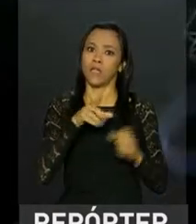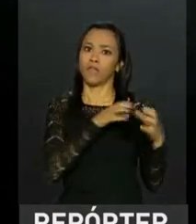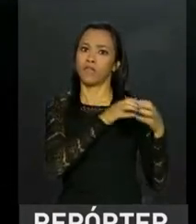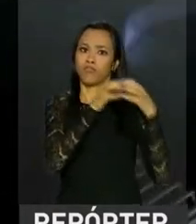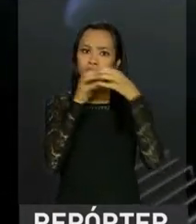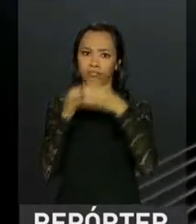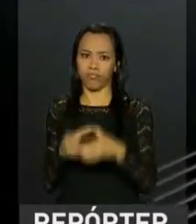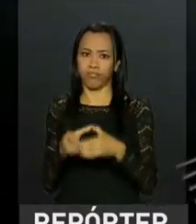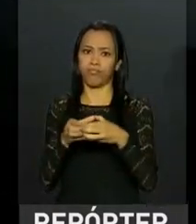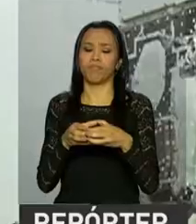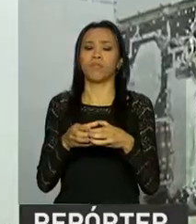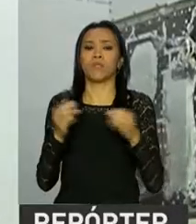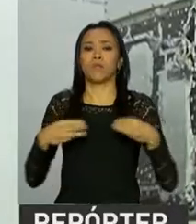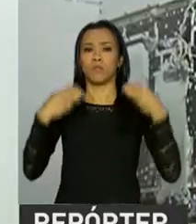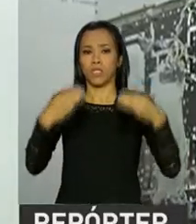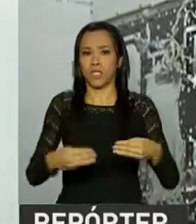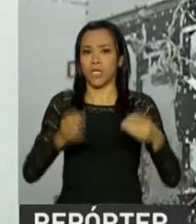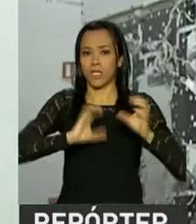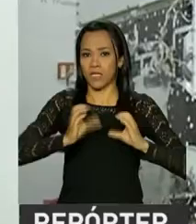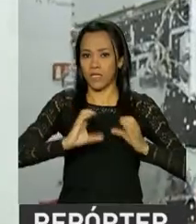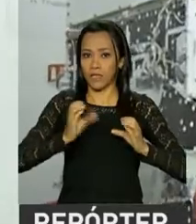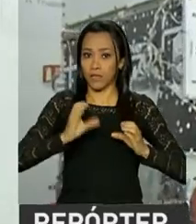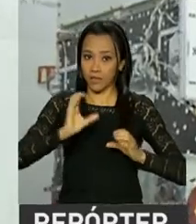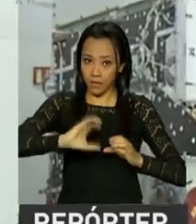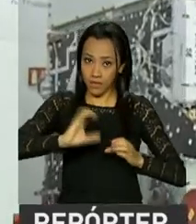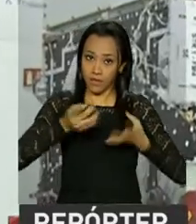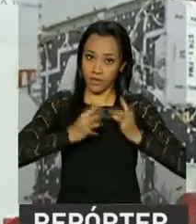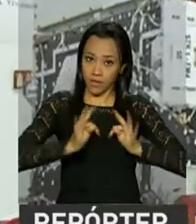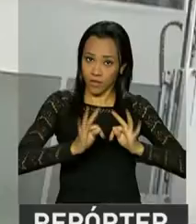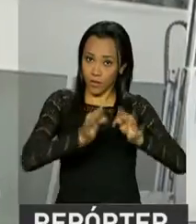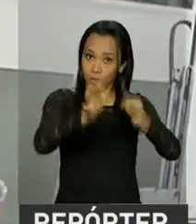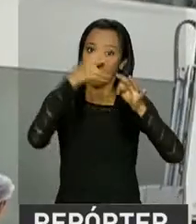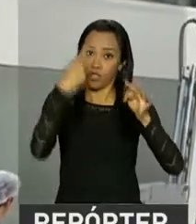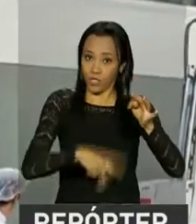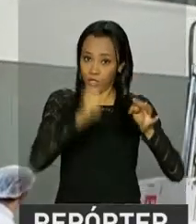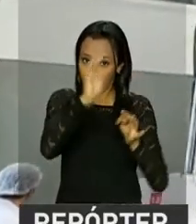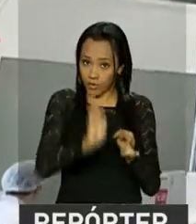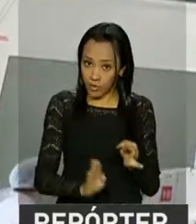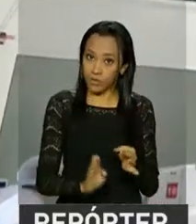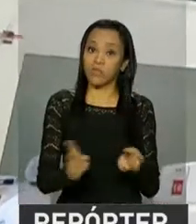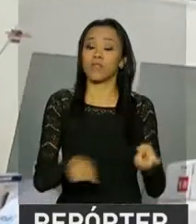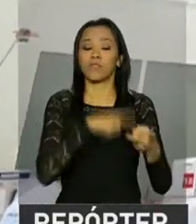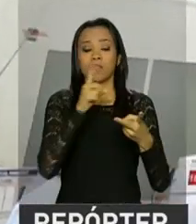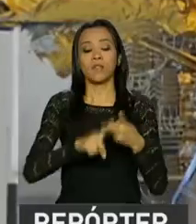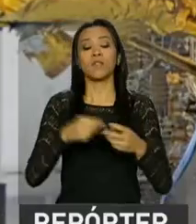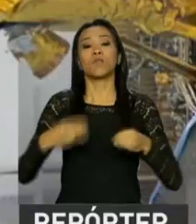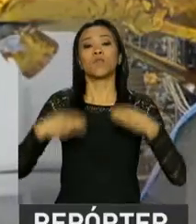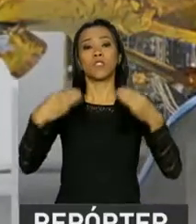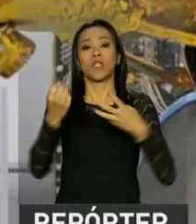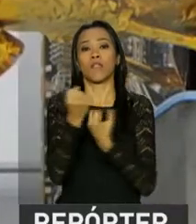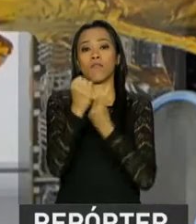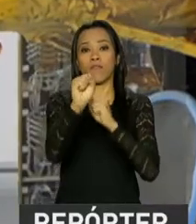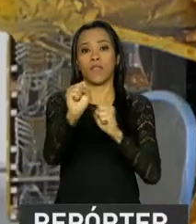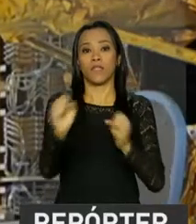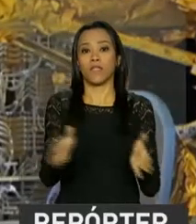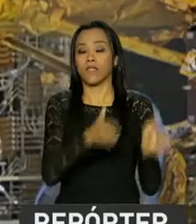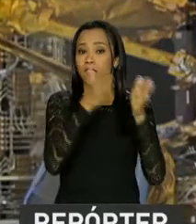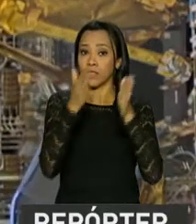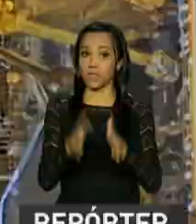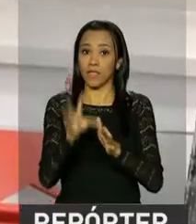do ministério da ciência tecnologia e inovações de comunicação do ministério da defesa da